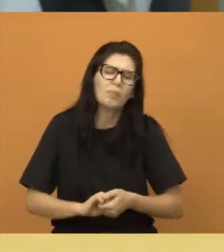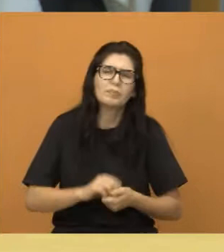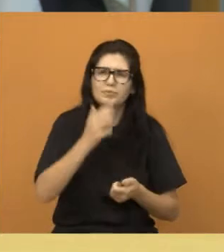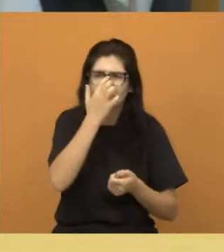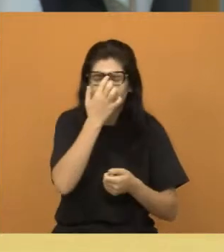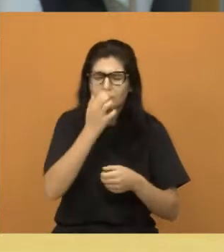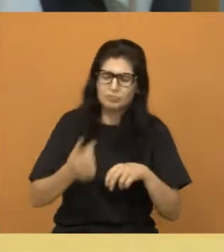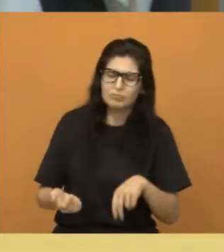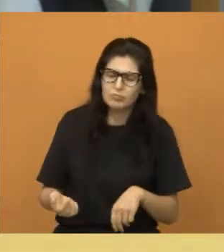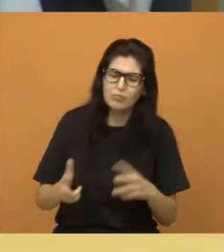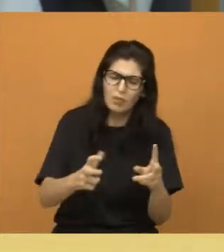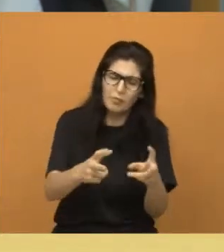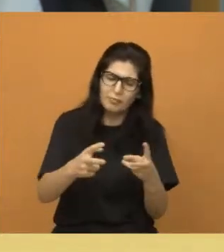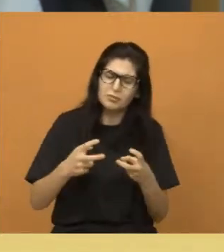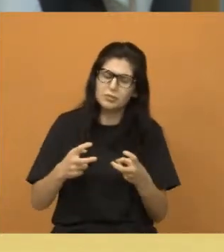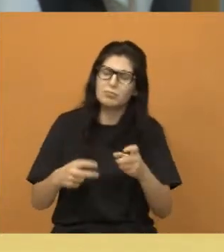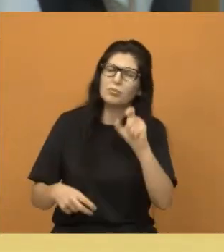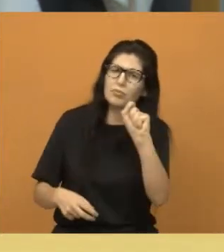bem claro